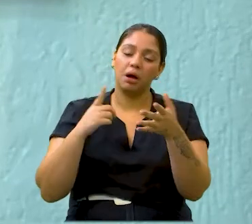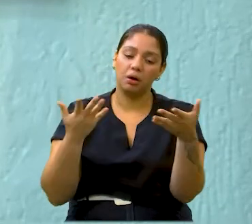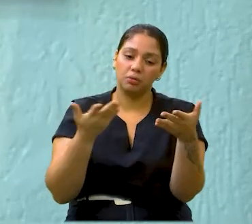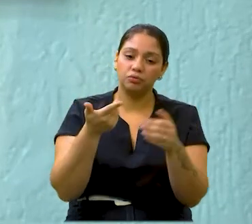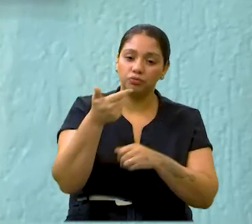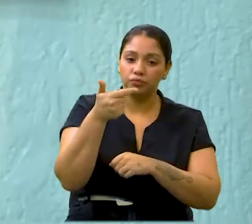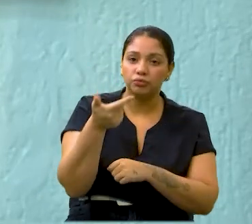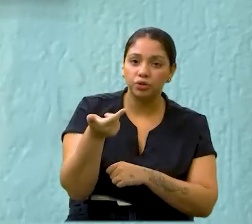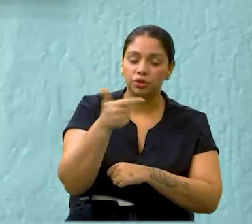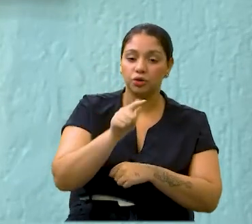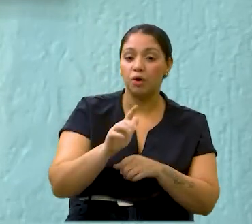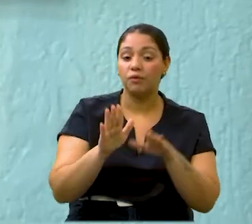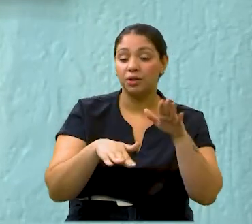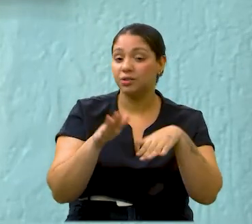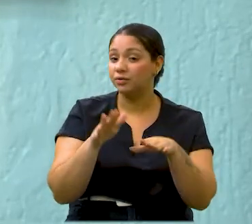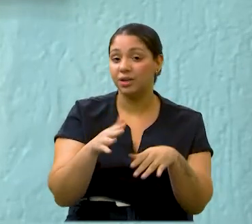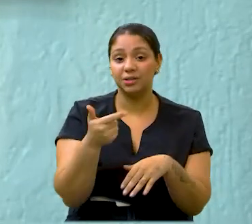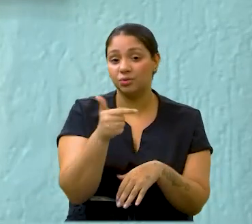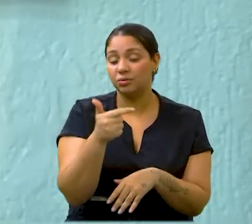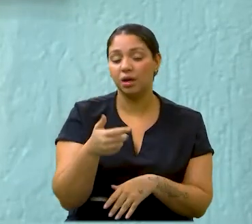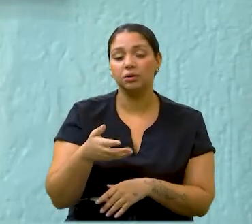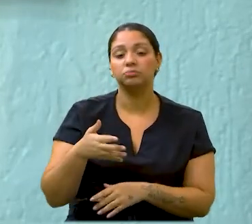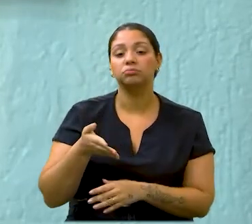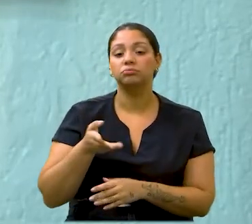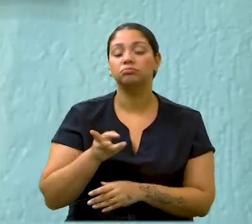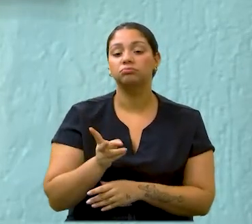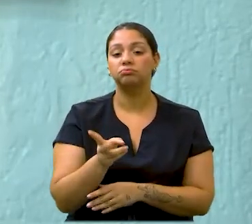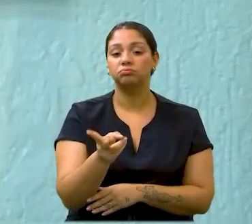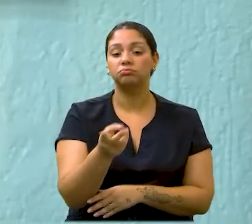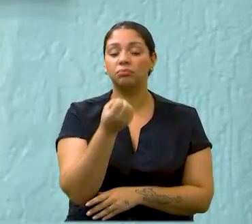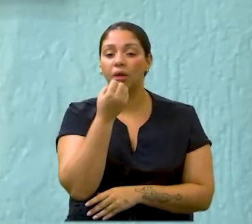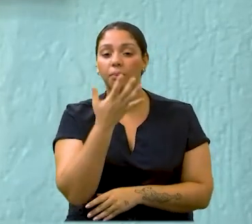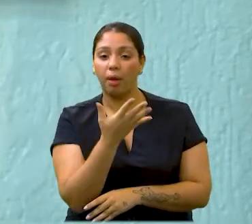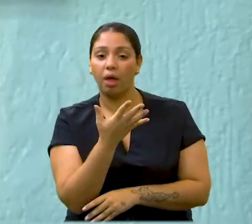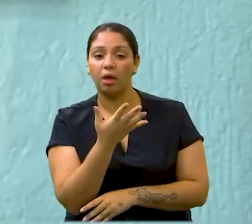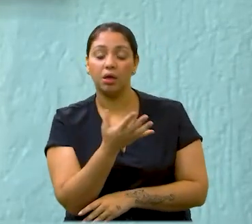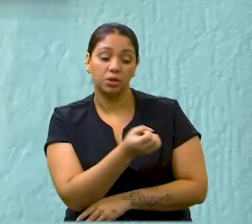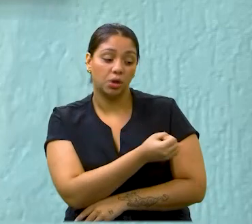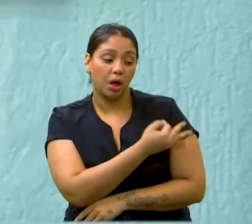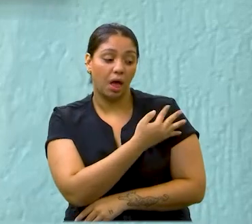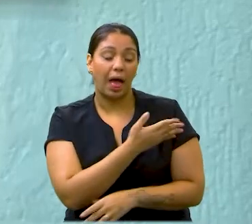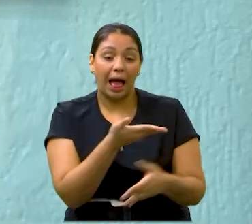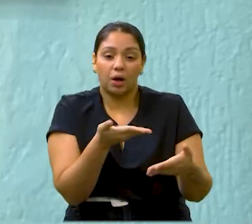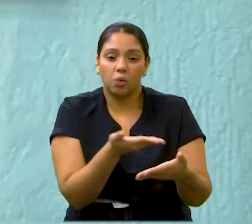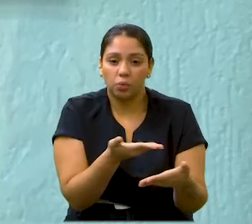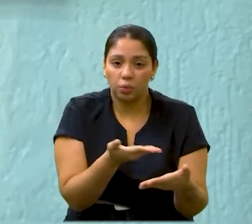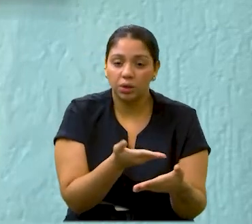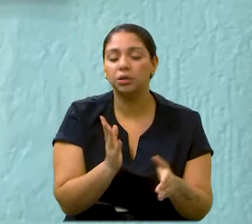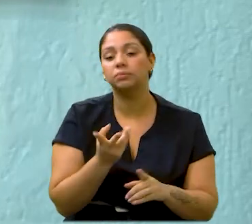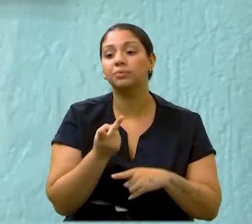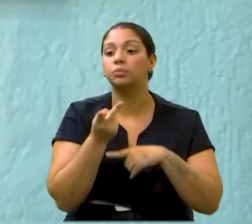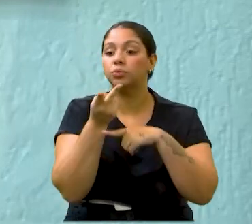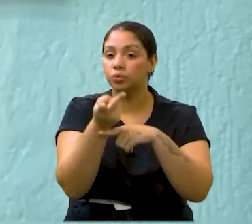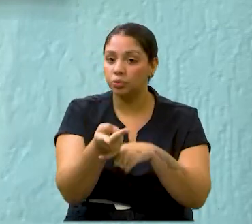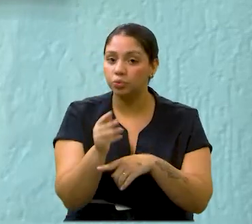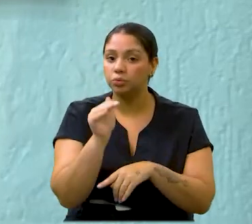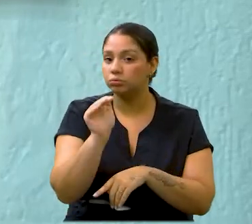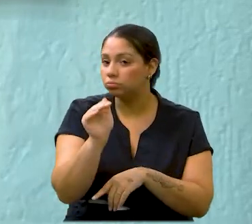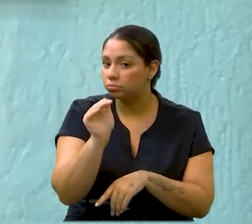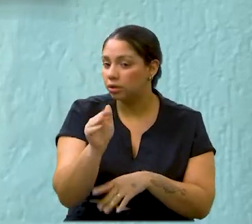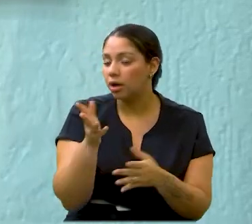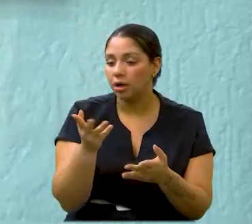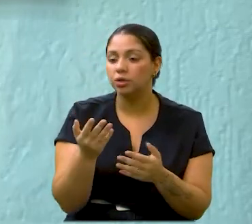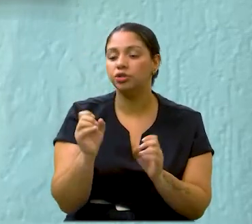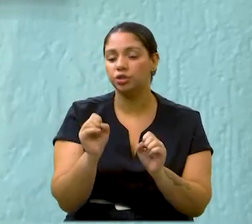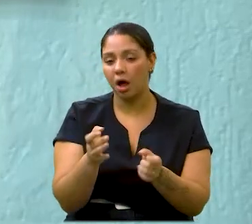não andamento ideal, né, da série atual que a criança está cursando. Então nos procura, daí antes de mais